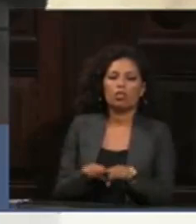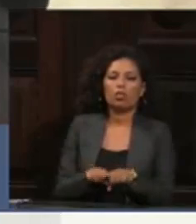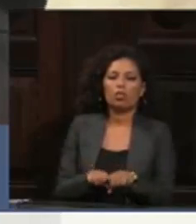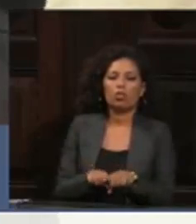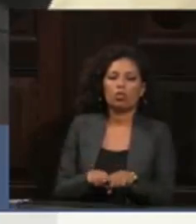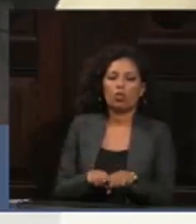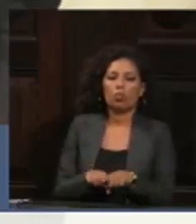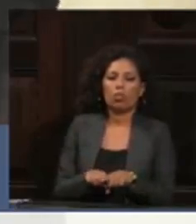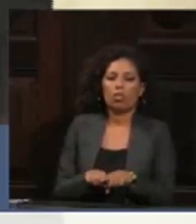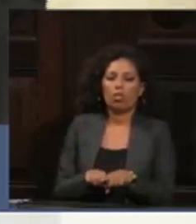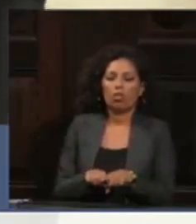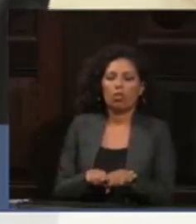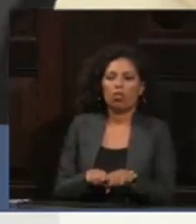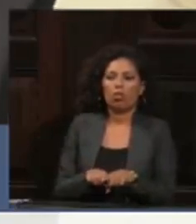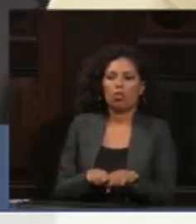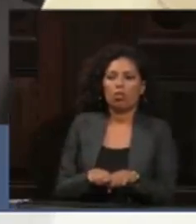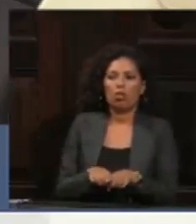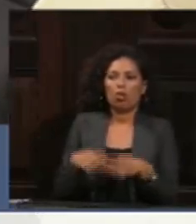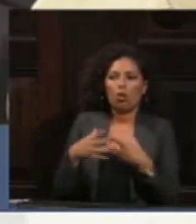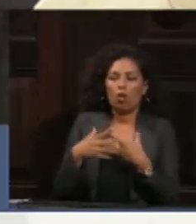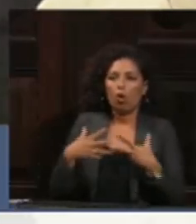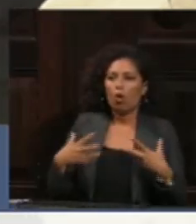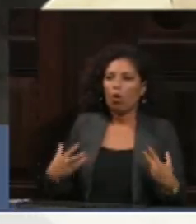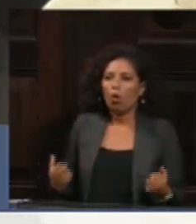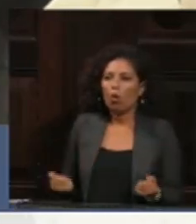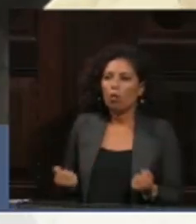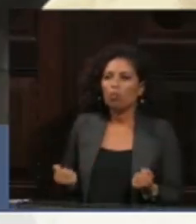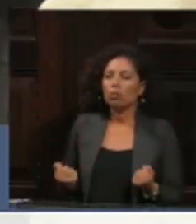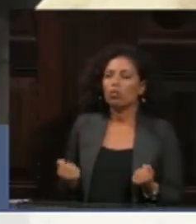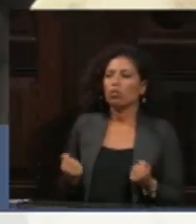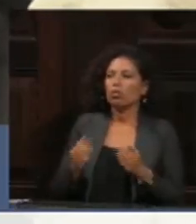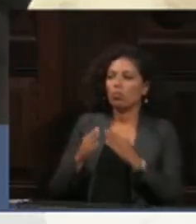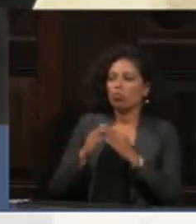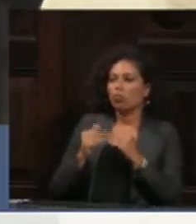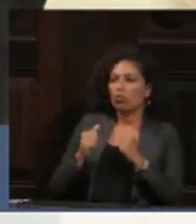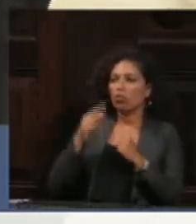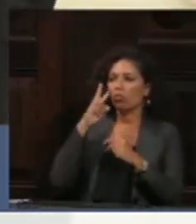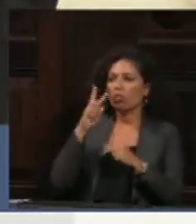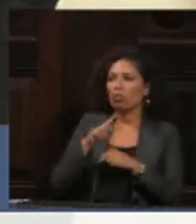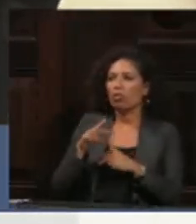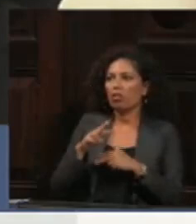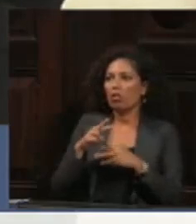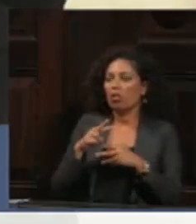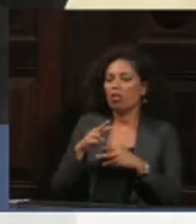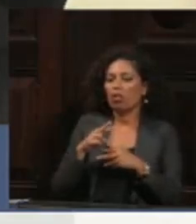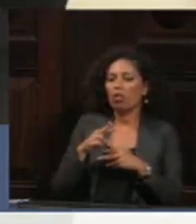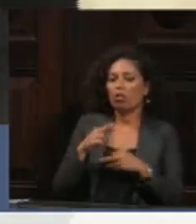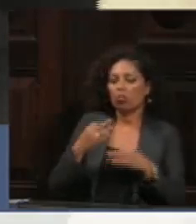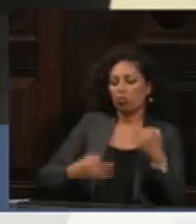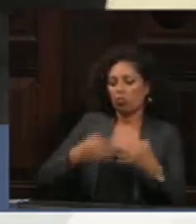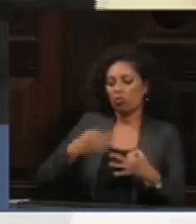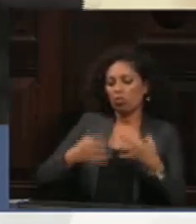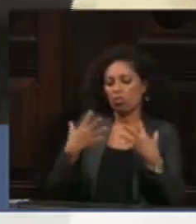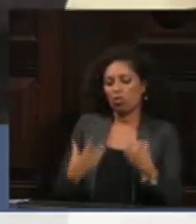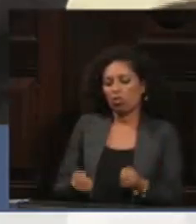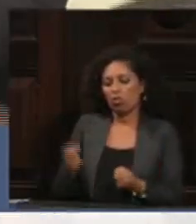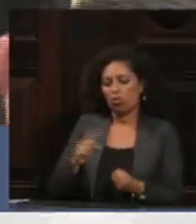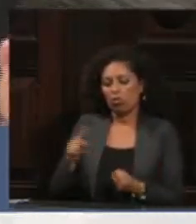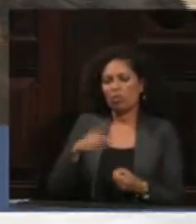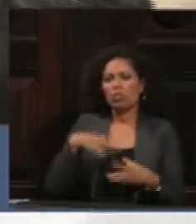denúncia não foi apreciado, porque 3 desembargadores pediram vista do processo. Onde quero